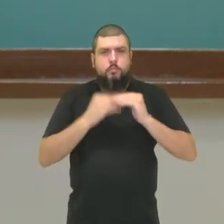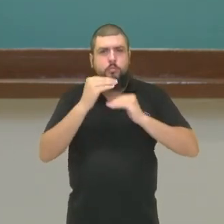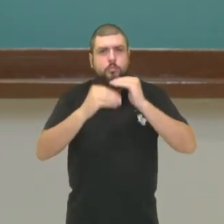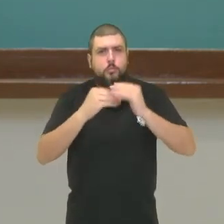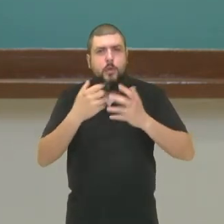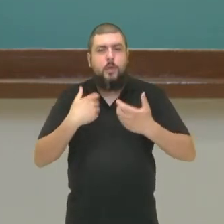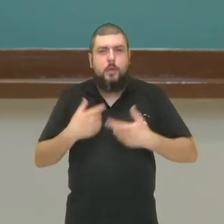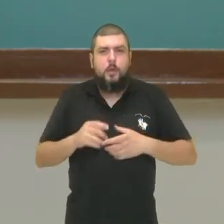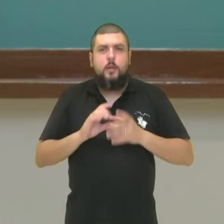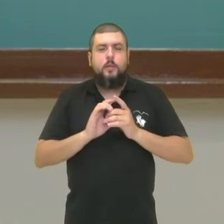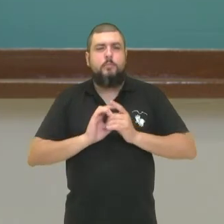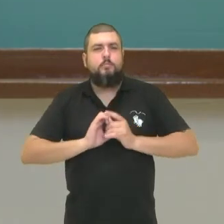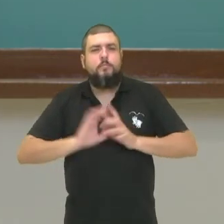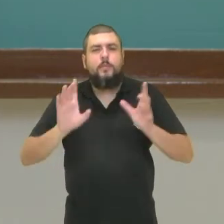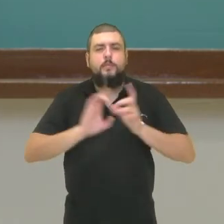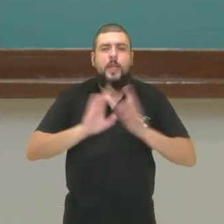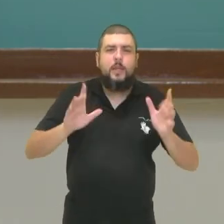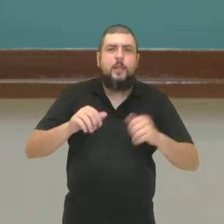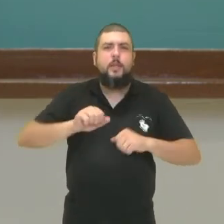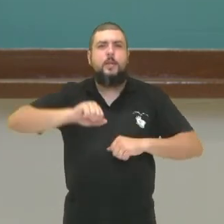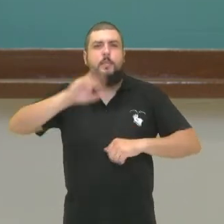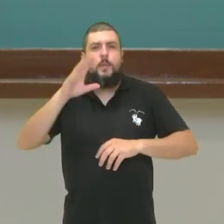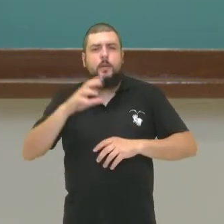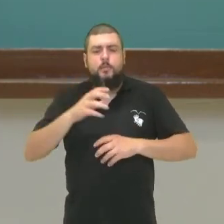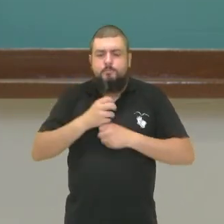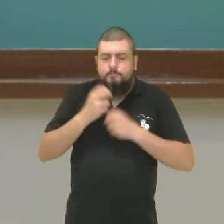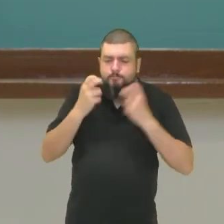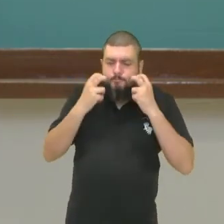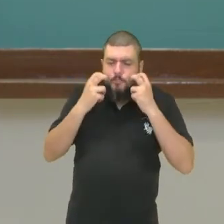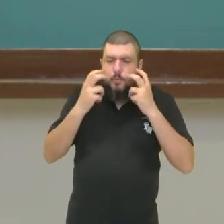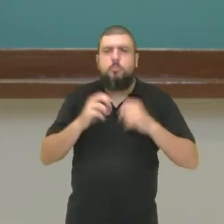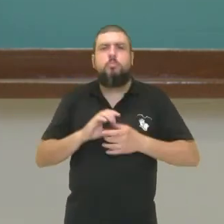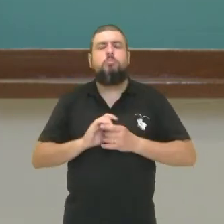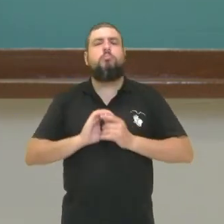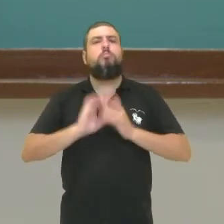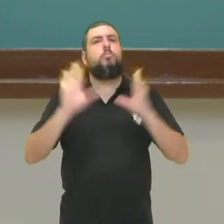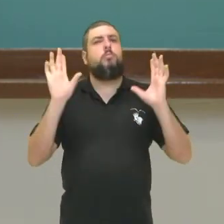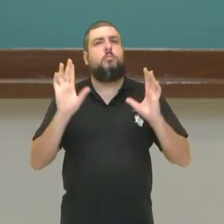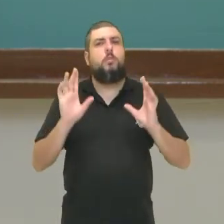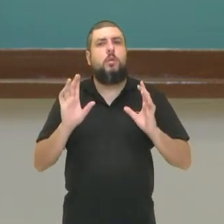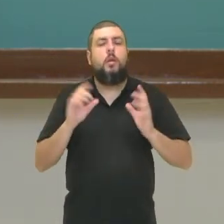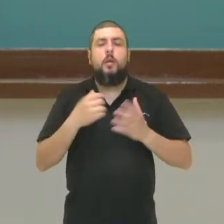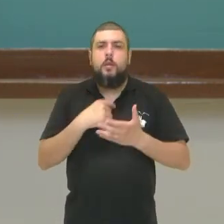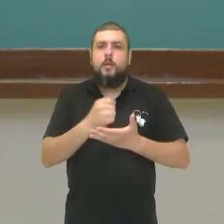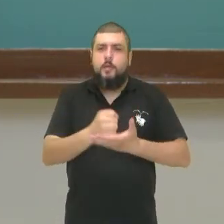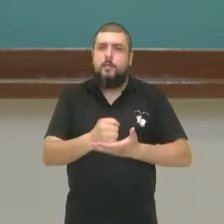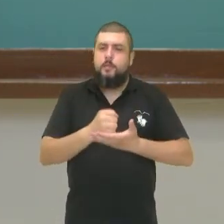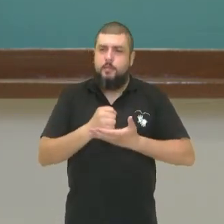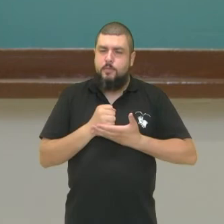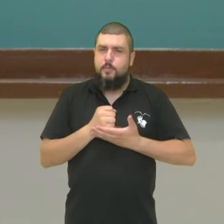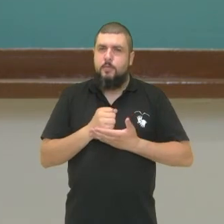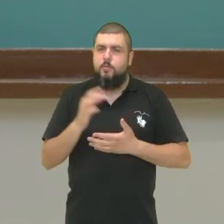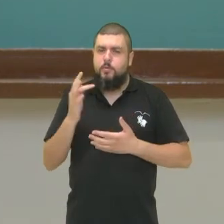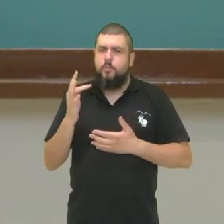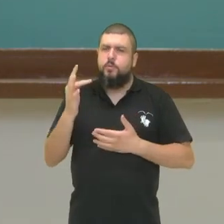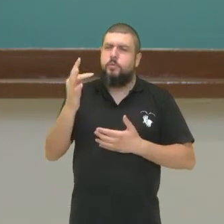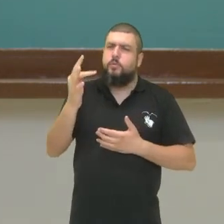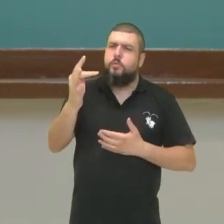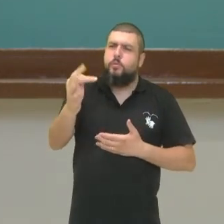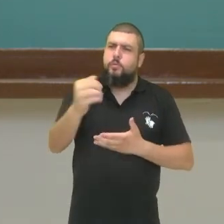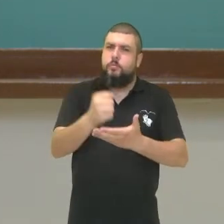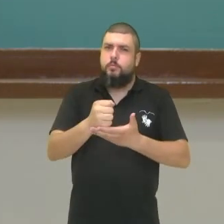desinibição, né? Ficar desinibido, ser uma pessoa mais desenvolto, né? Isso vai nos auxiliar lá na frente, com certeza.